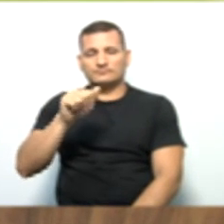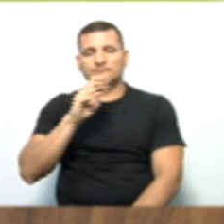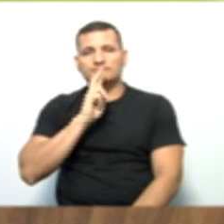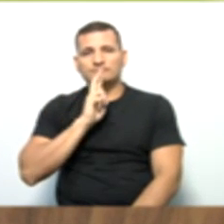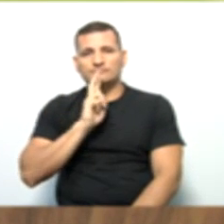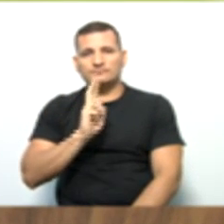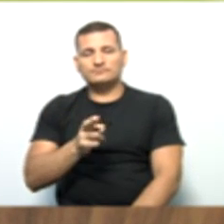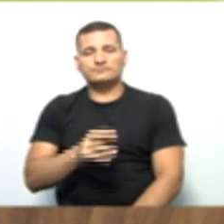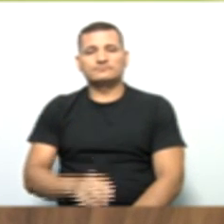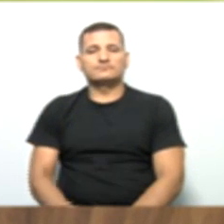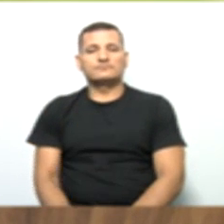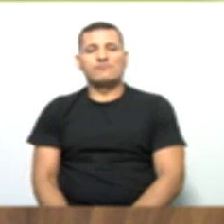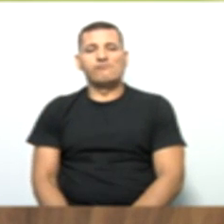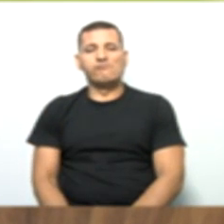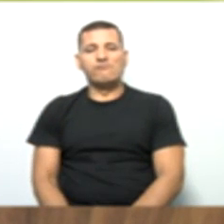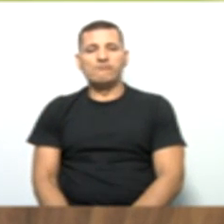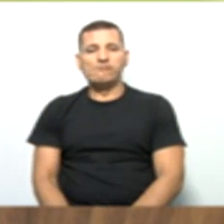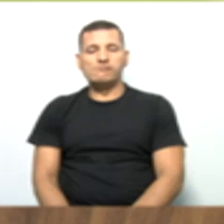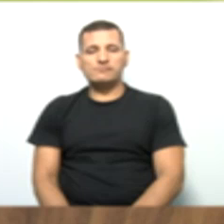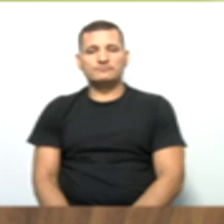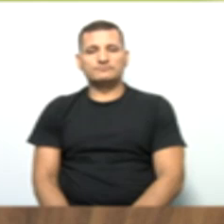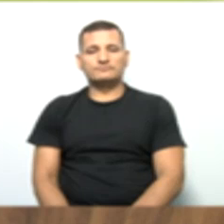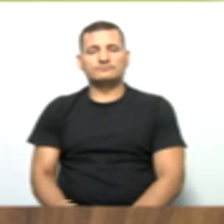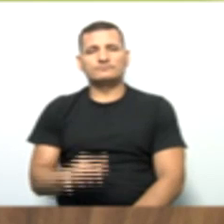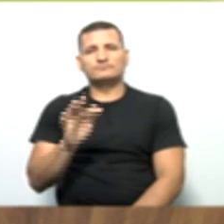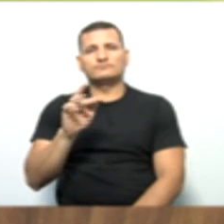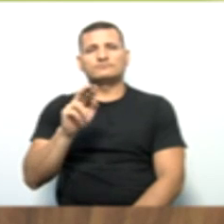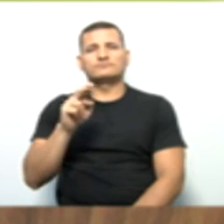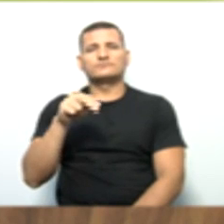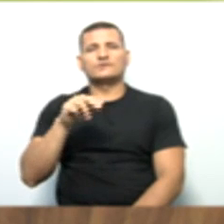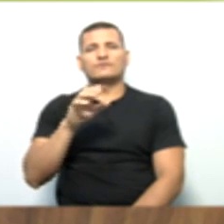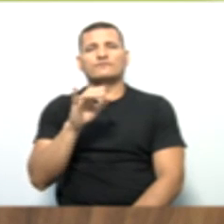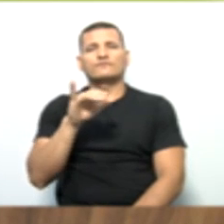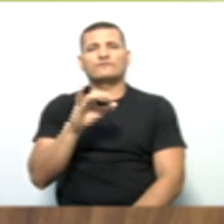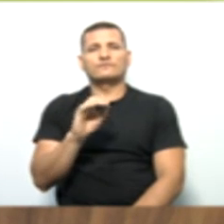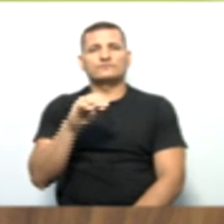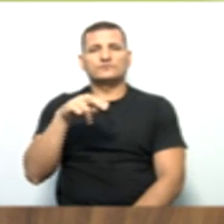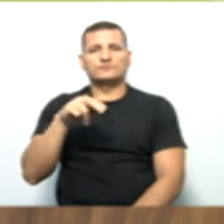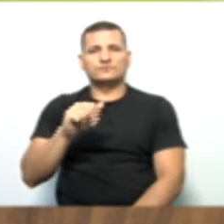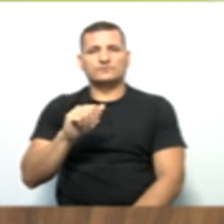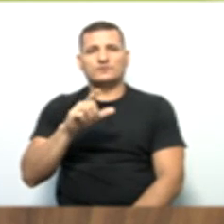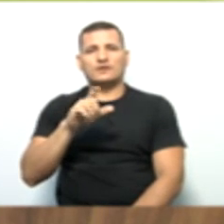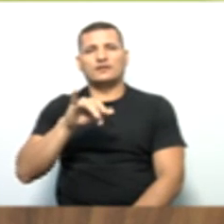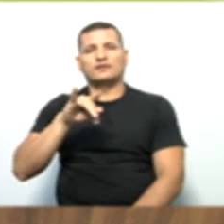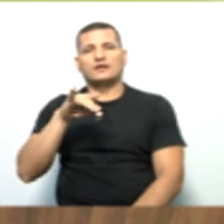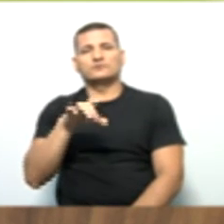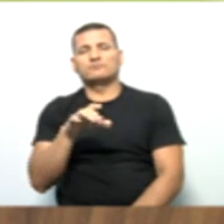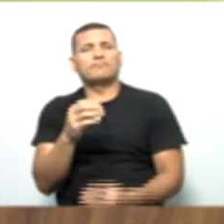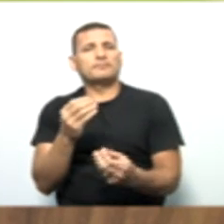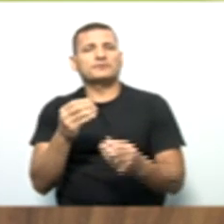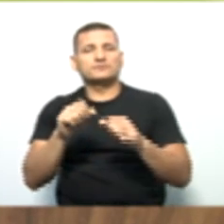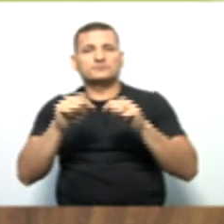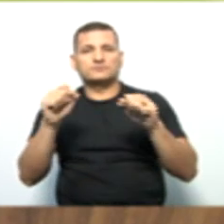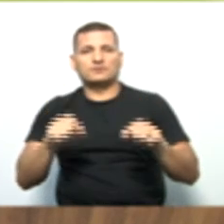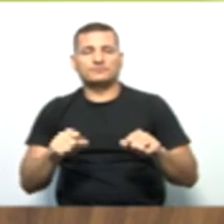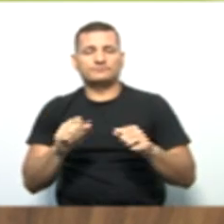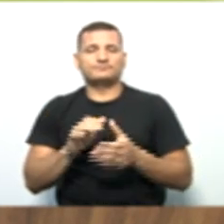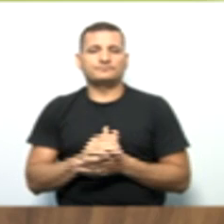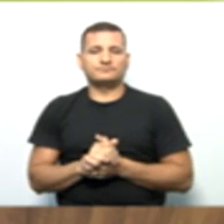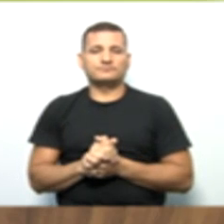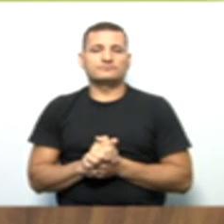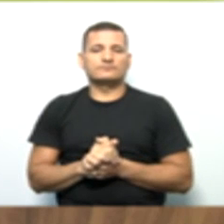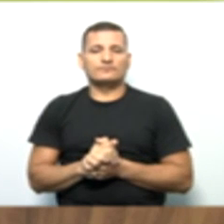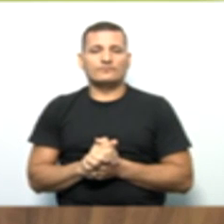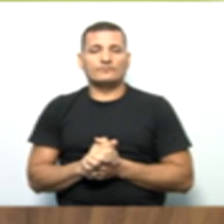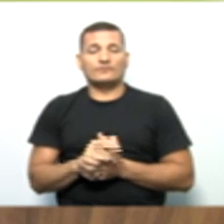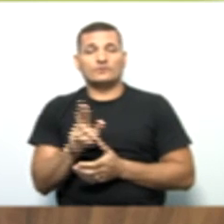Ela colocou: funcionalidade, garantir que o sistema cumpra os seus requisitos. Usabilidade,